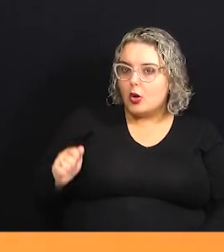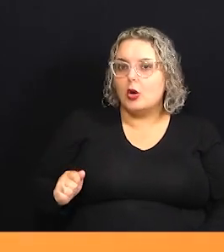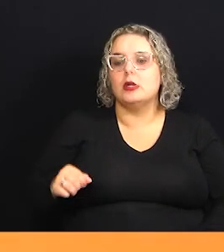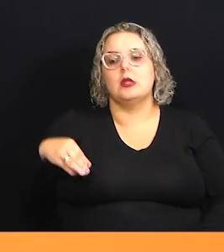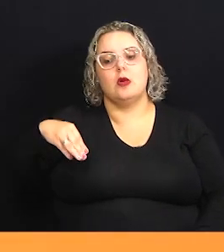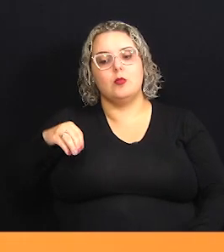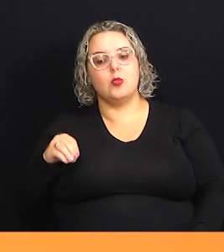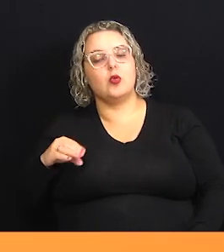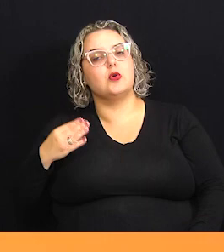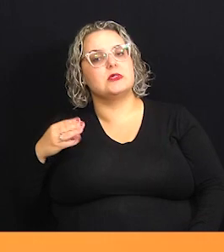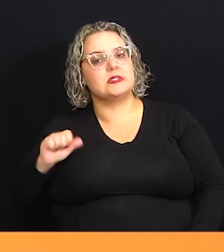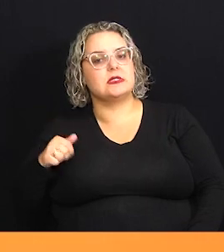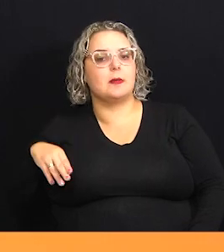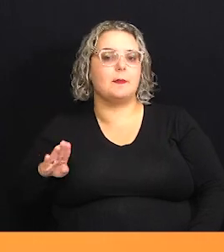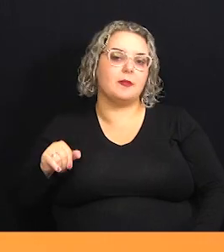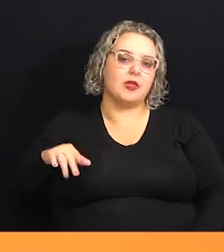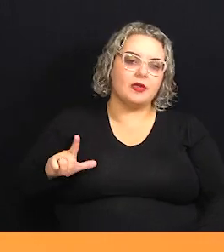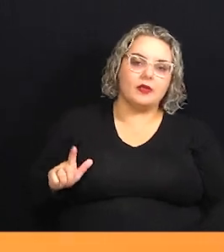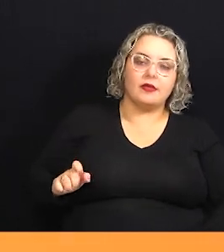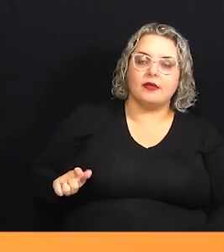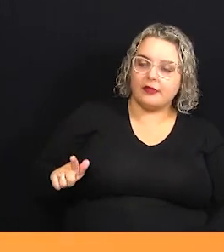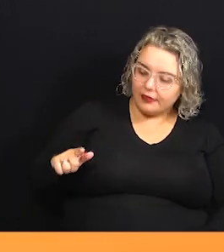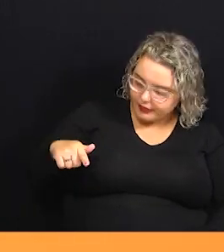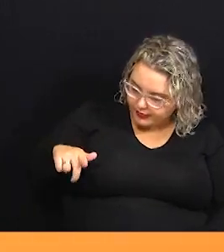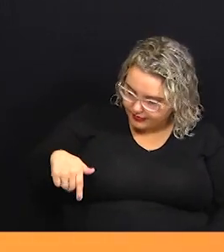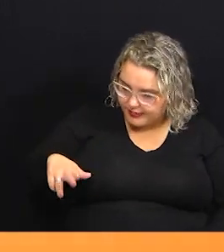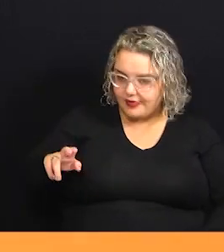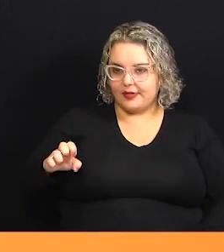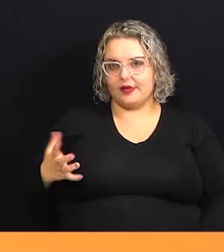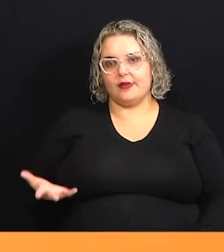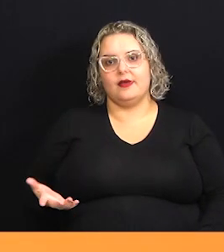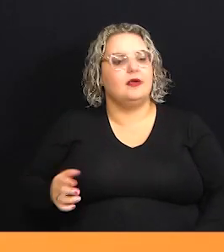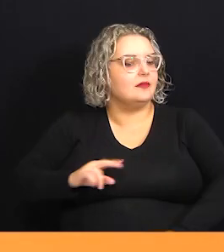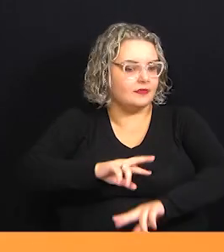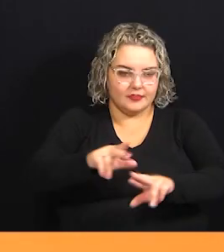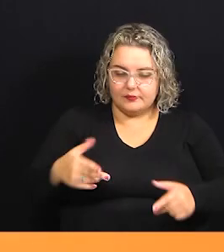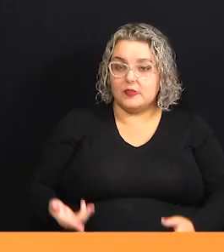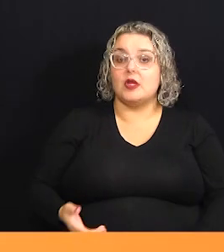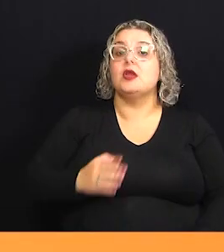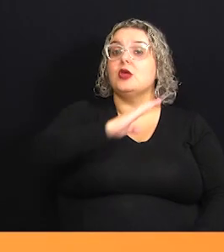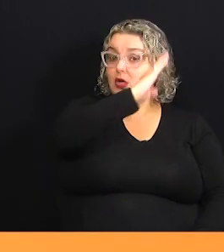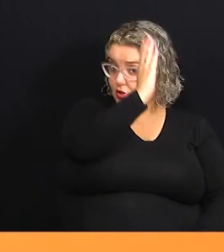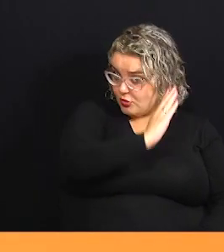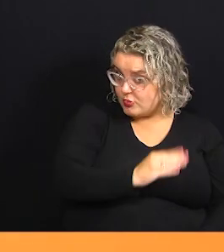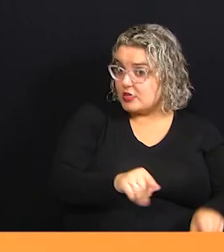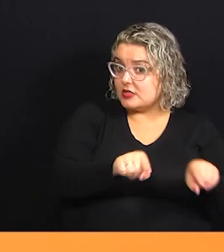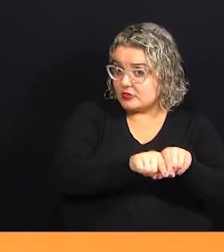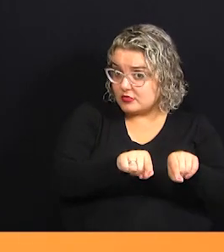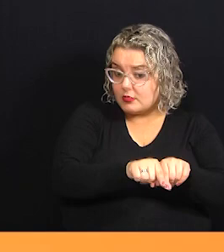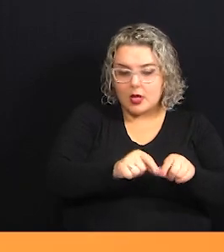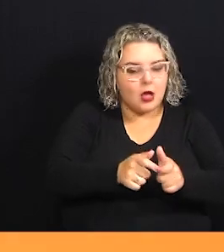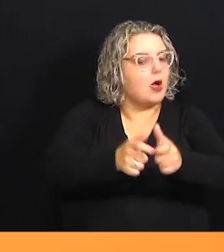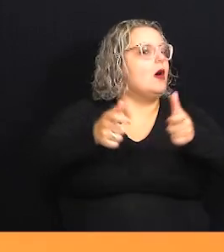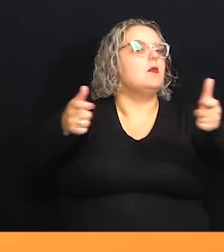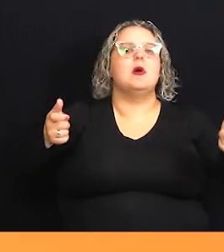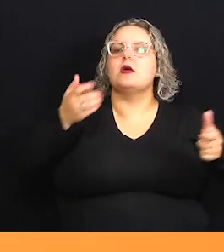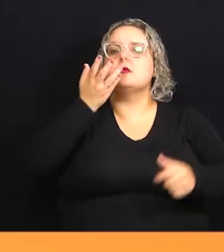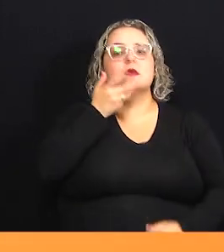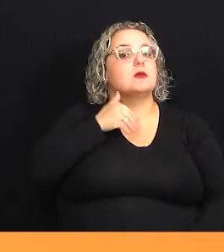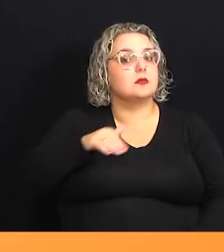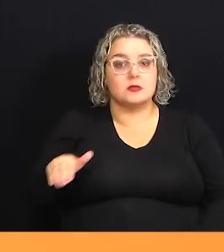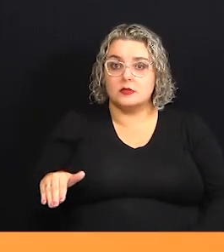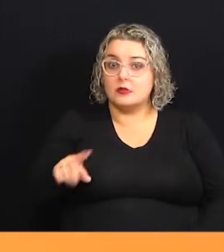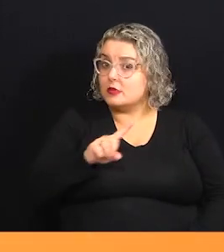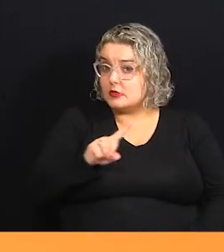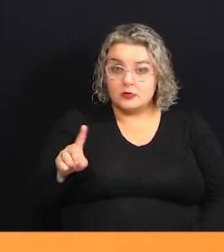Moçambique, Guiné-Bissau, São Tomé e Príncipe e o Brasil, inclusive, a maioria das crianças não